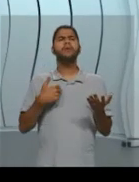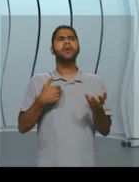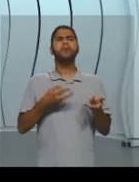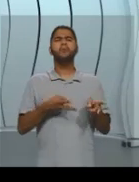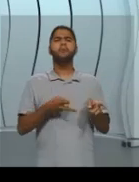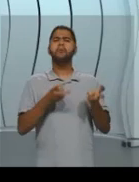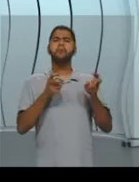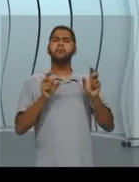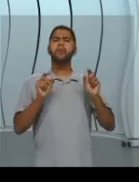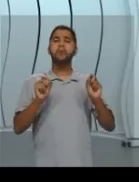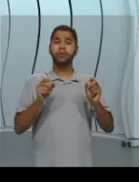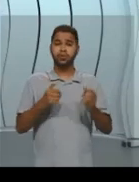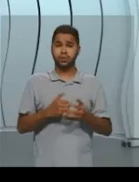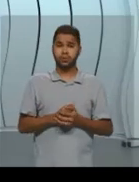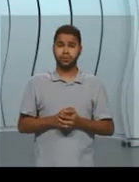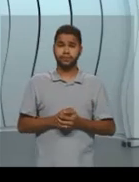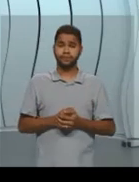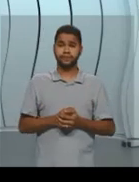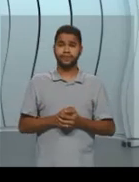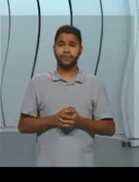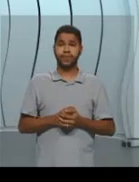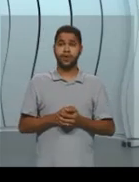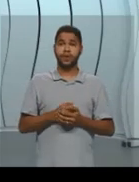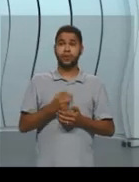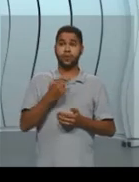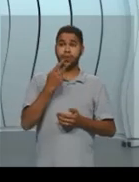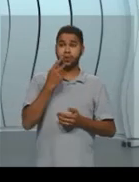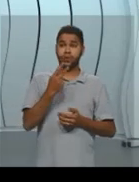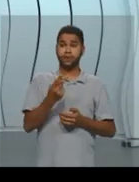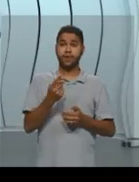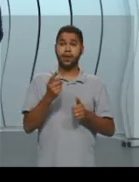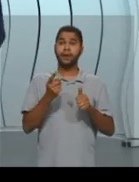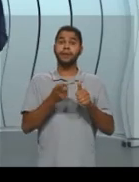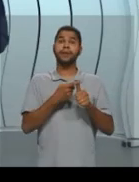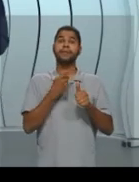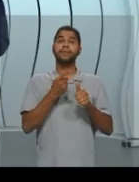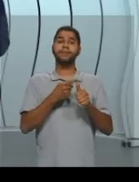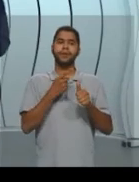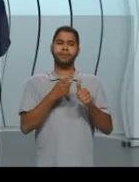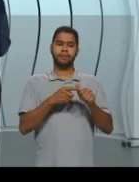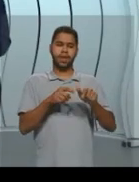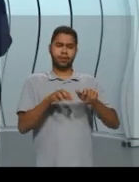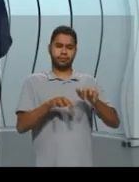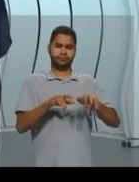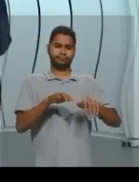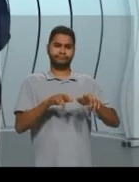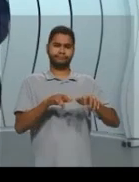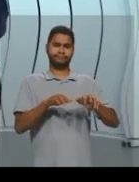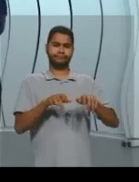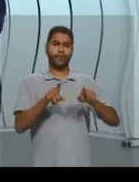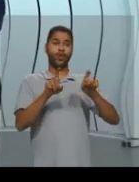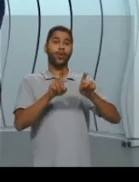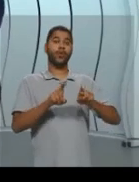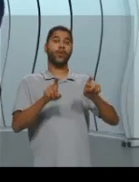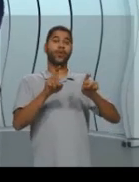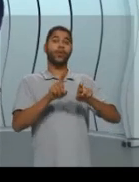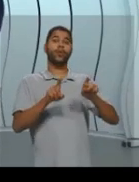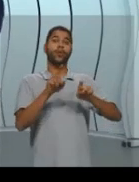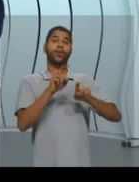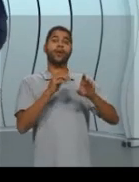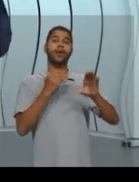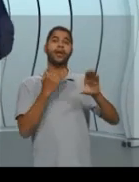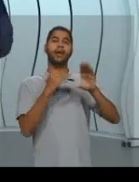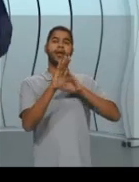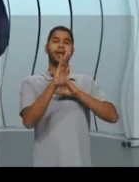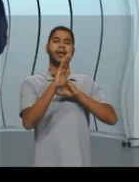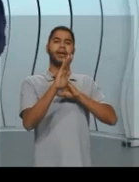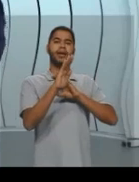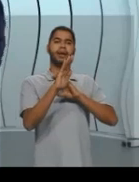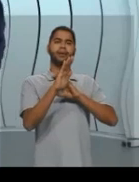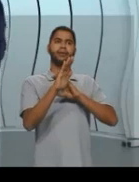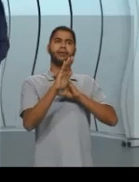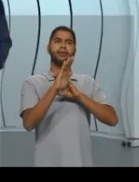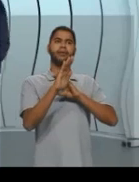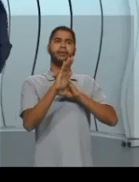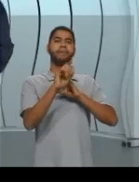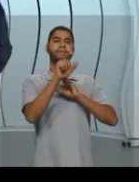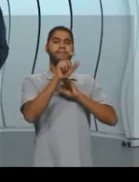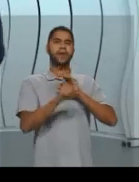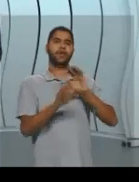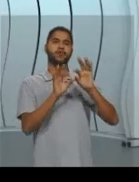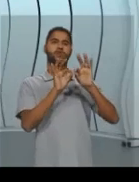dedução? Olha só, quando ele fala, primeiro que ele está mandando um e-mail. Para quem que nós mandamos um e-mail? Para alguém que